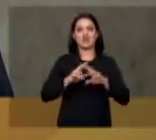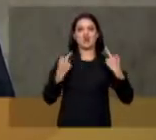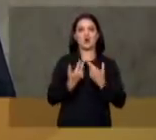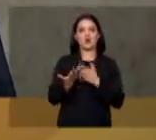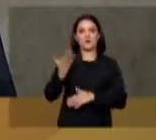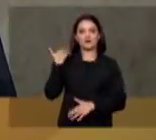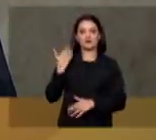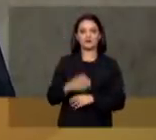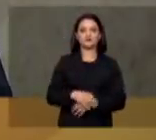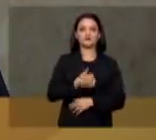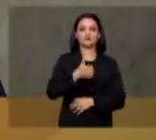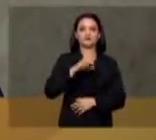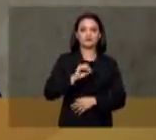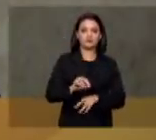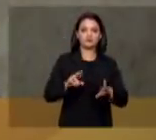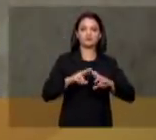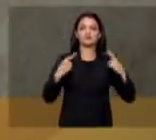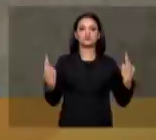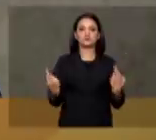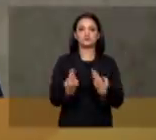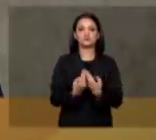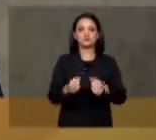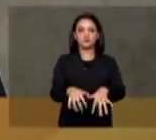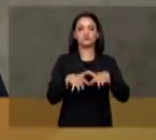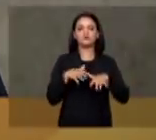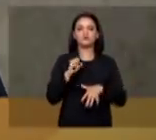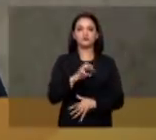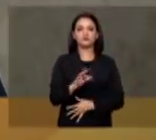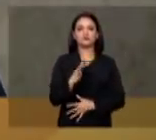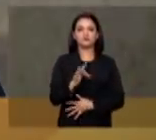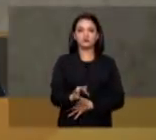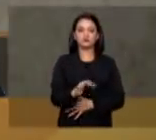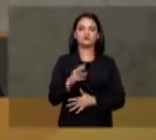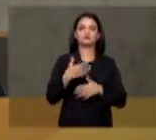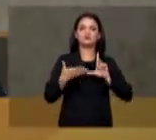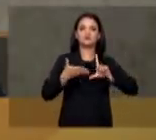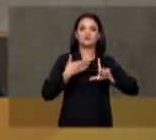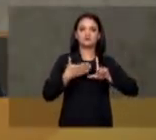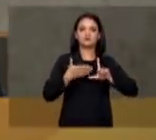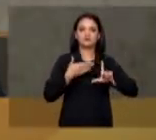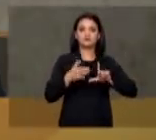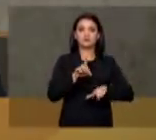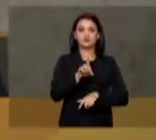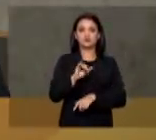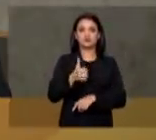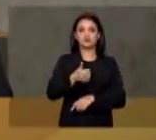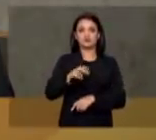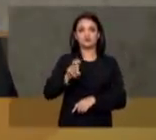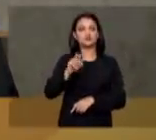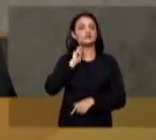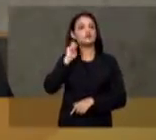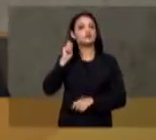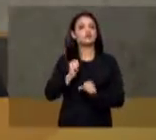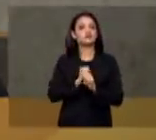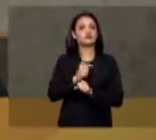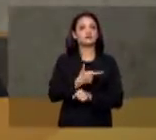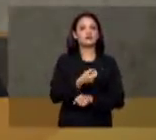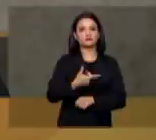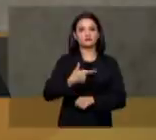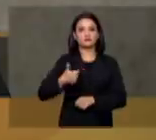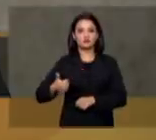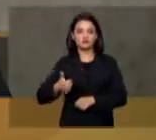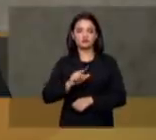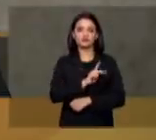sessão extraordinária do plenário do Supremo Tribunal Federal, realizada por videoconferência em 15 de abril Carmen de 2021. Lília Oliveira de